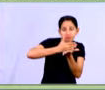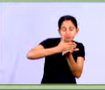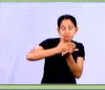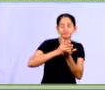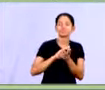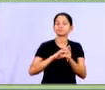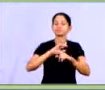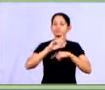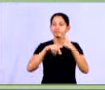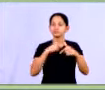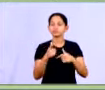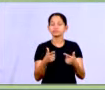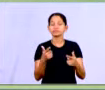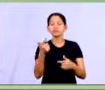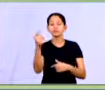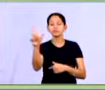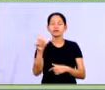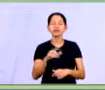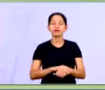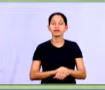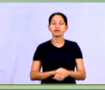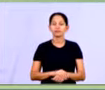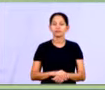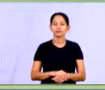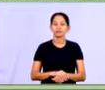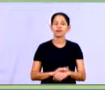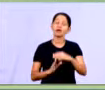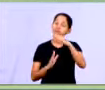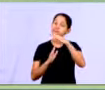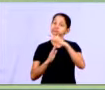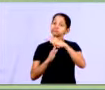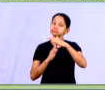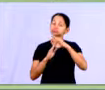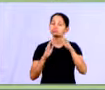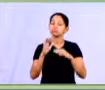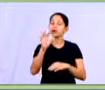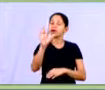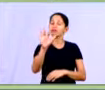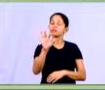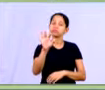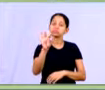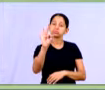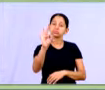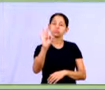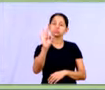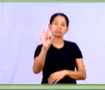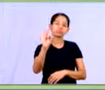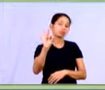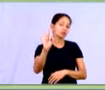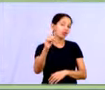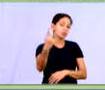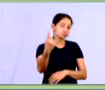o VFL é o fim, né? É o T1. Então você avalia